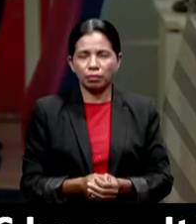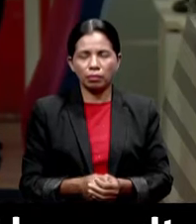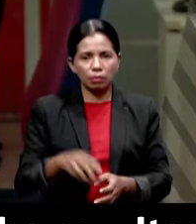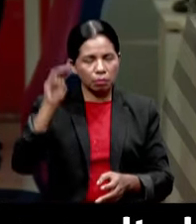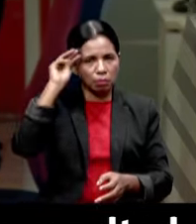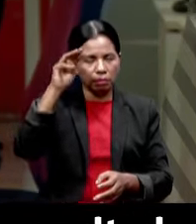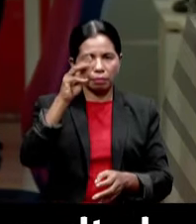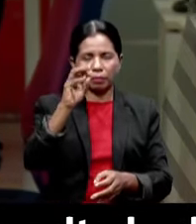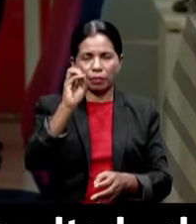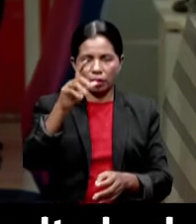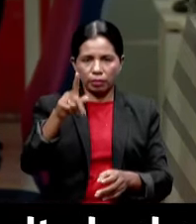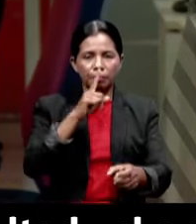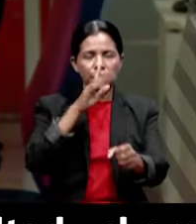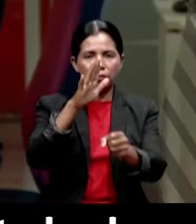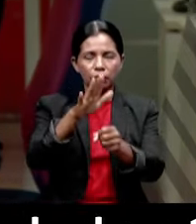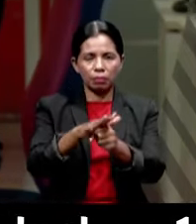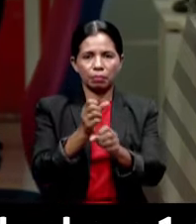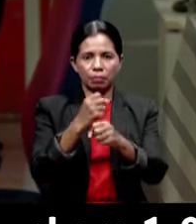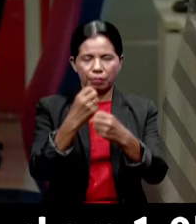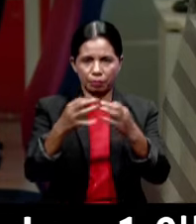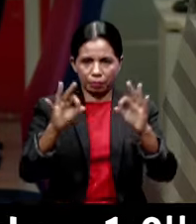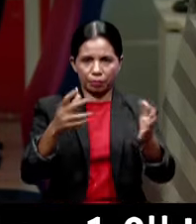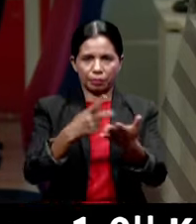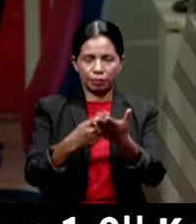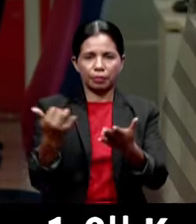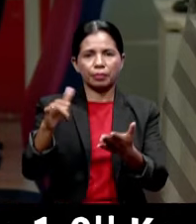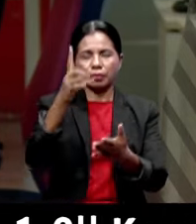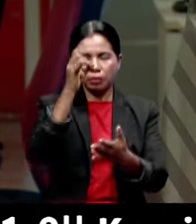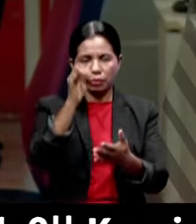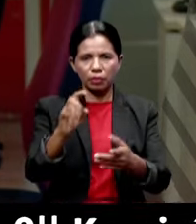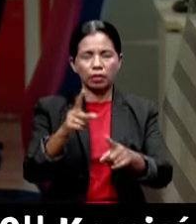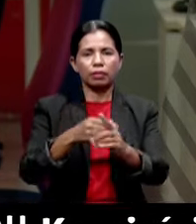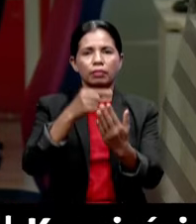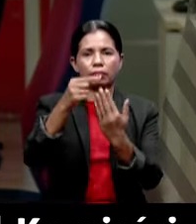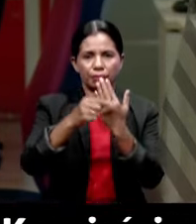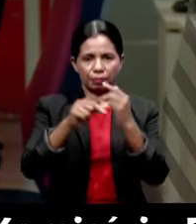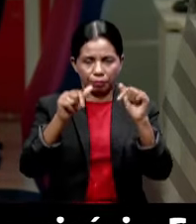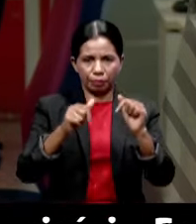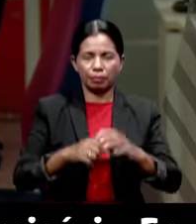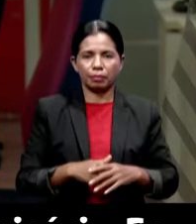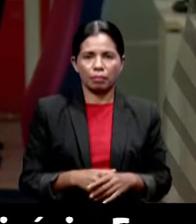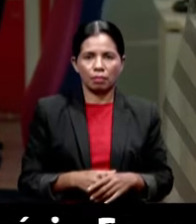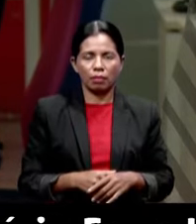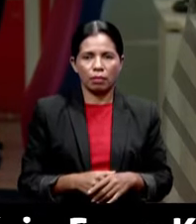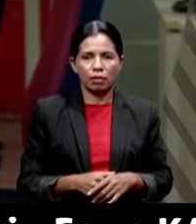Ministro Obras Públicas promete se finaliza projeto Sira e Adili e a Fula Angustone.